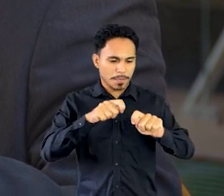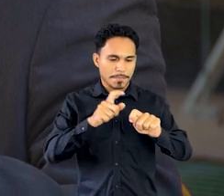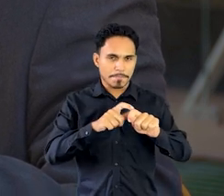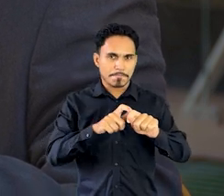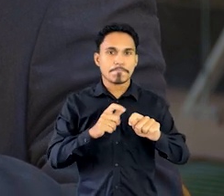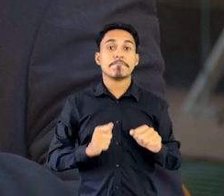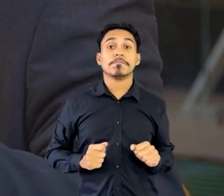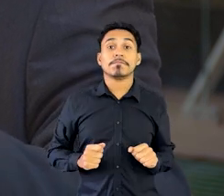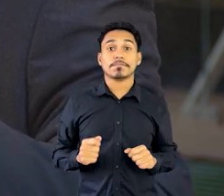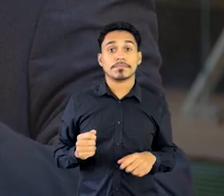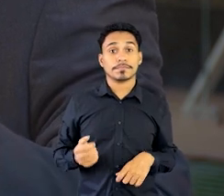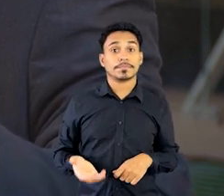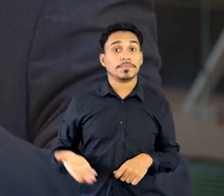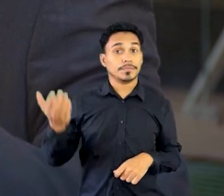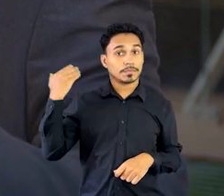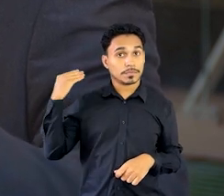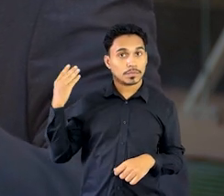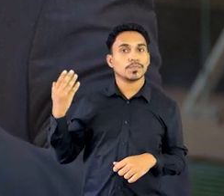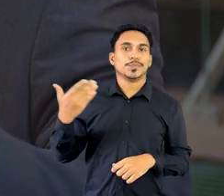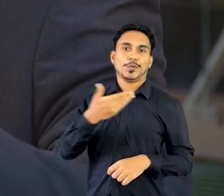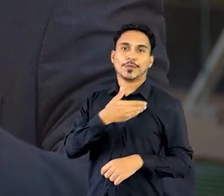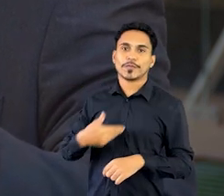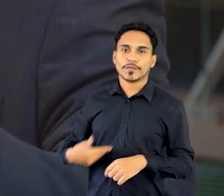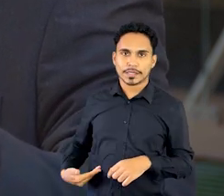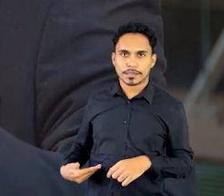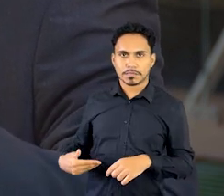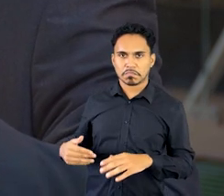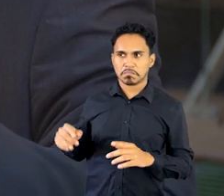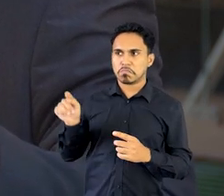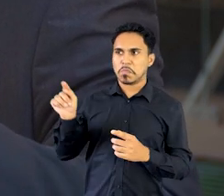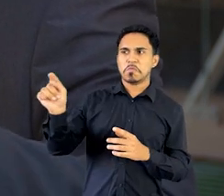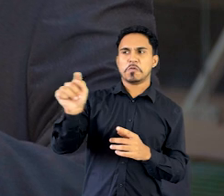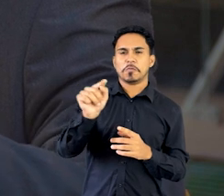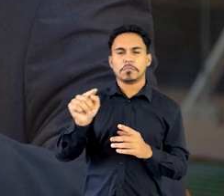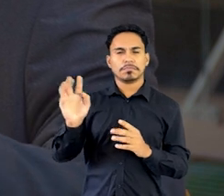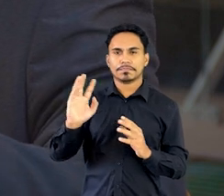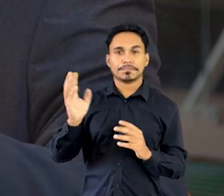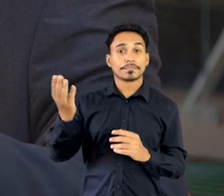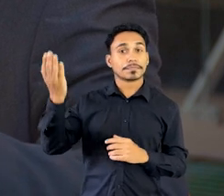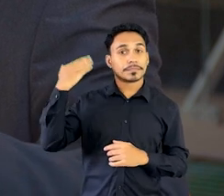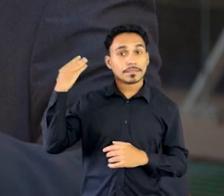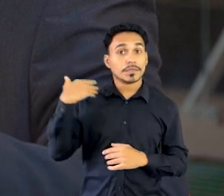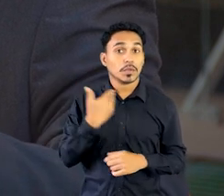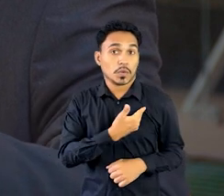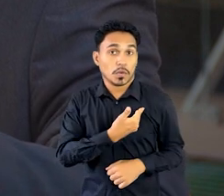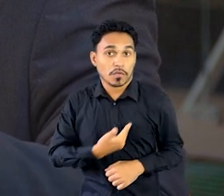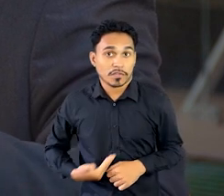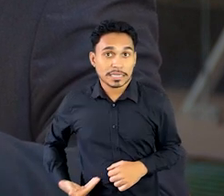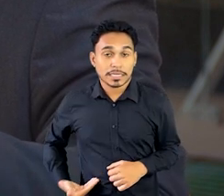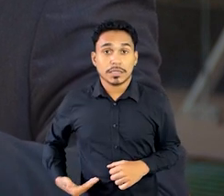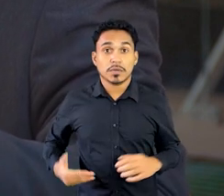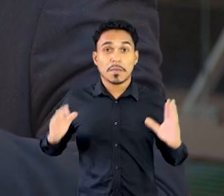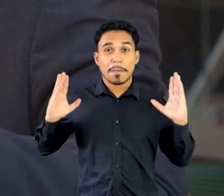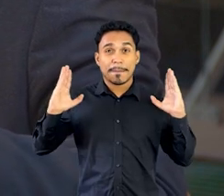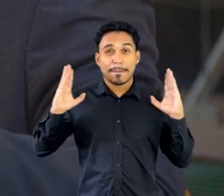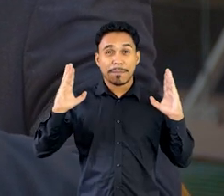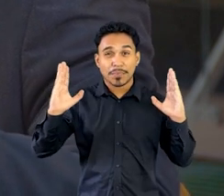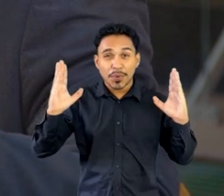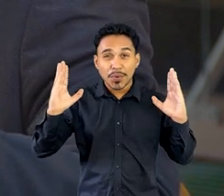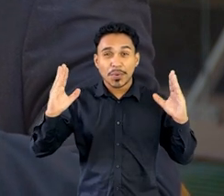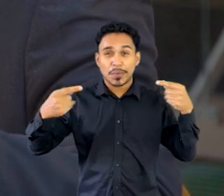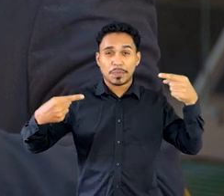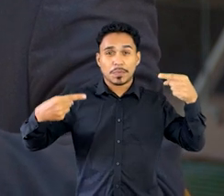claro no governo anterior e aqui eu não vou fulan A B ou C no governo anterior o nível de